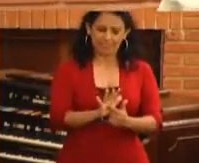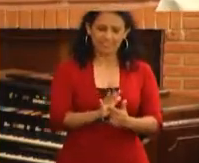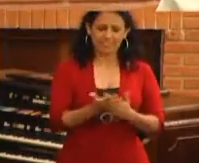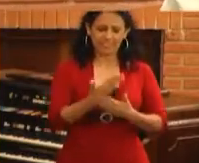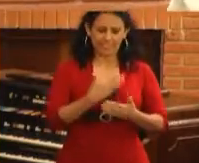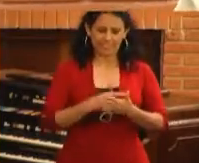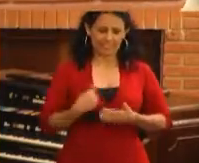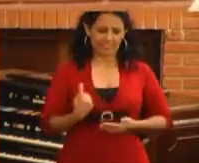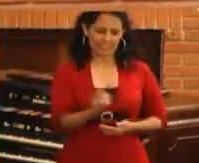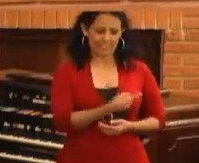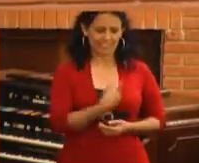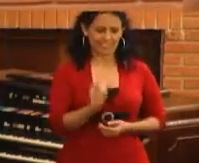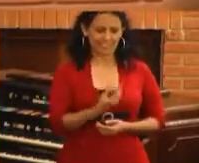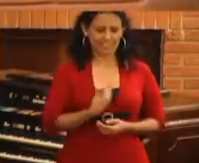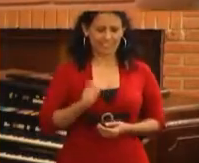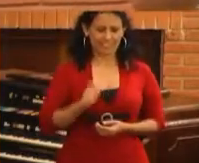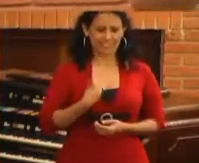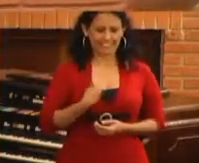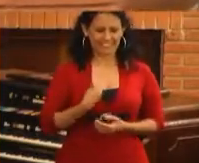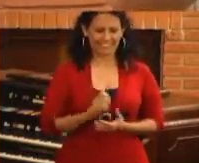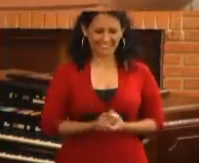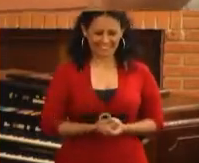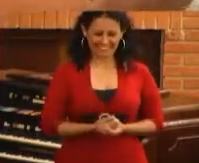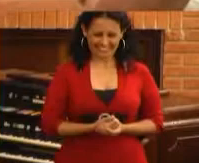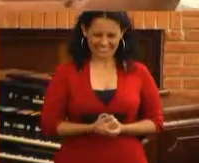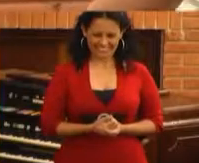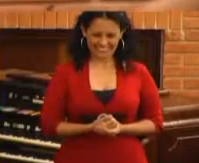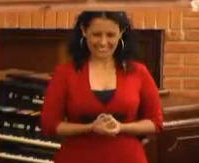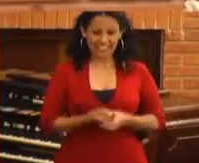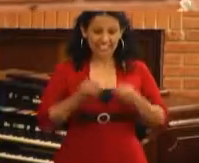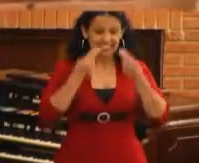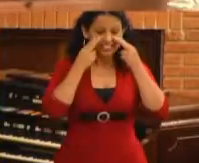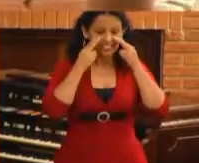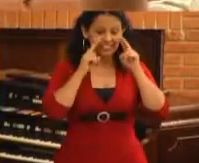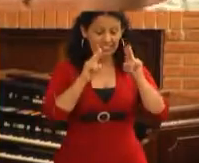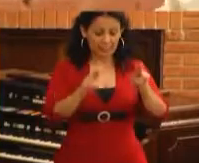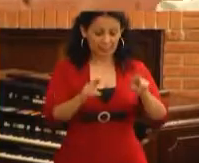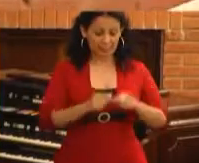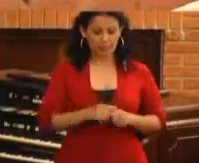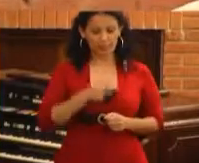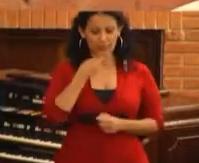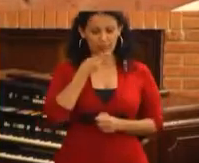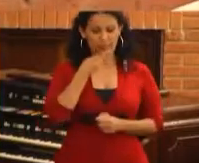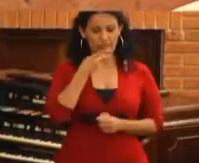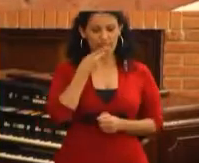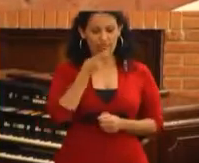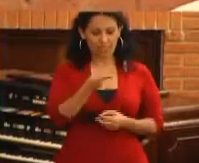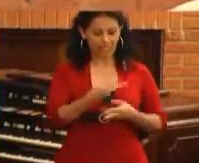nós. Não só no testemunho, mas na fala também.